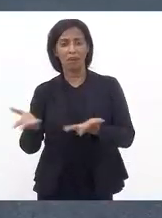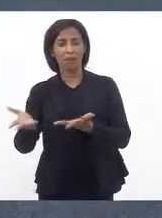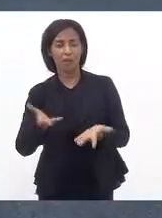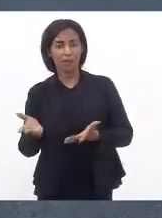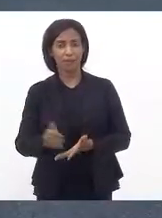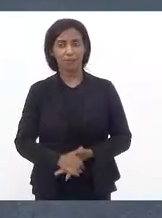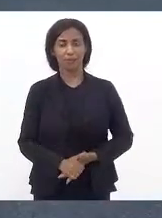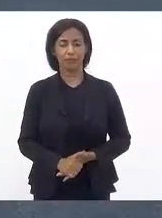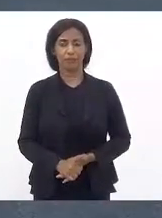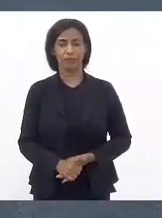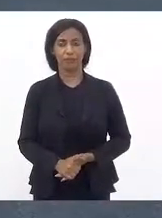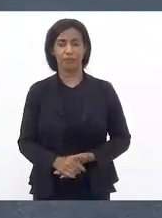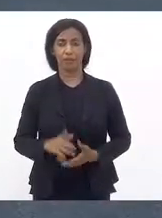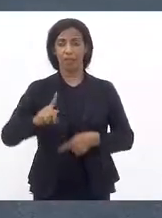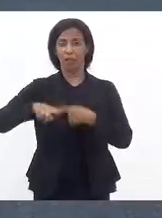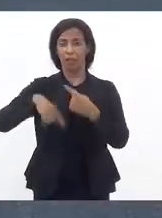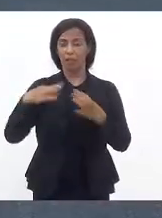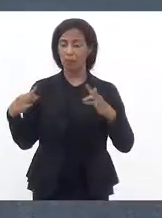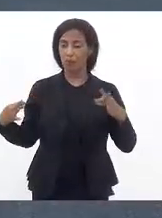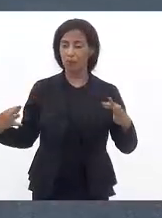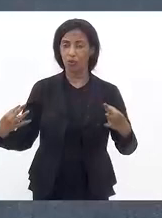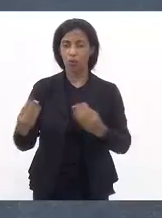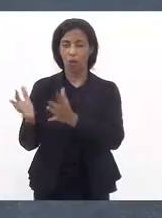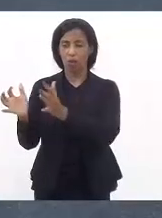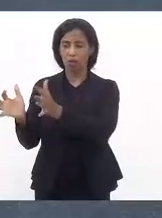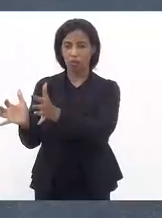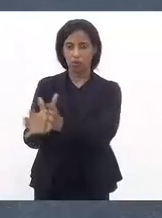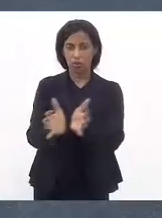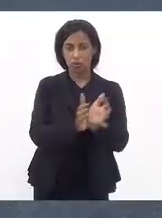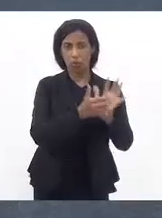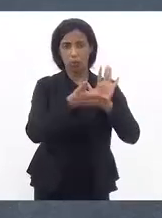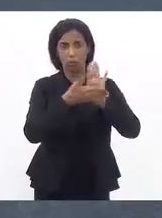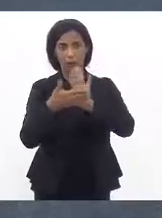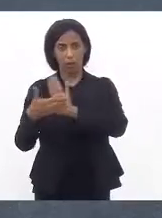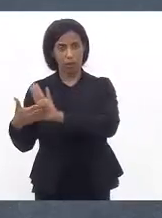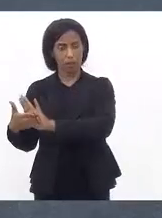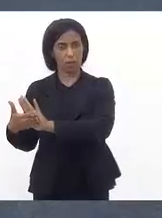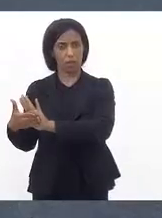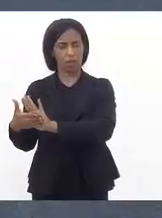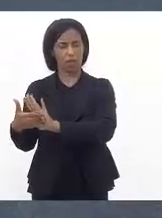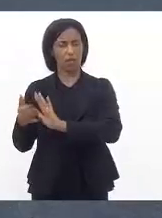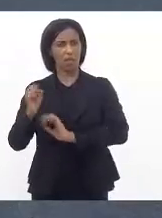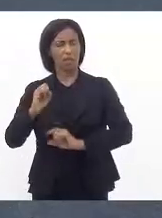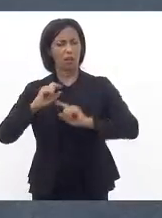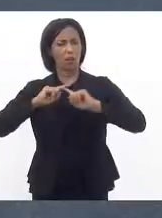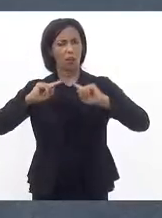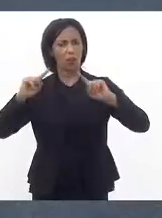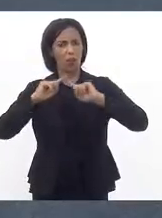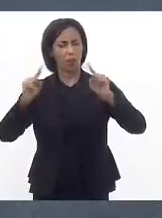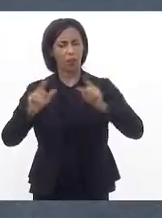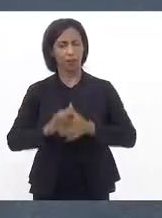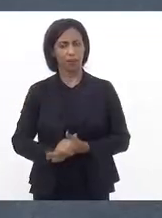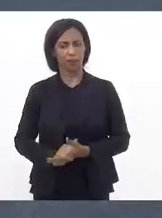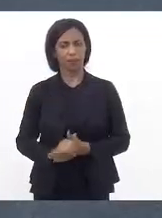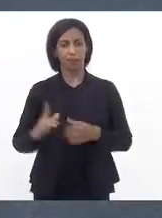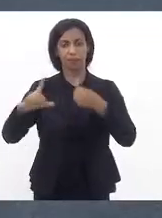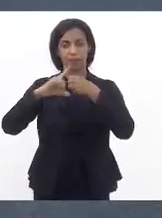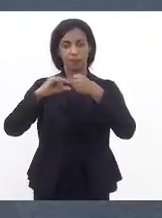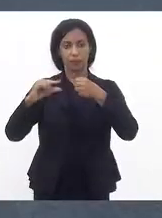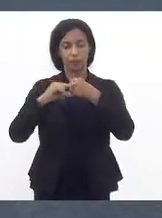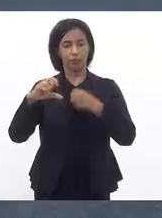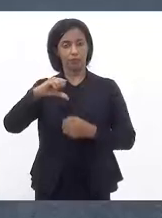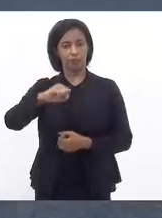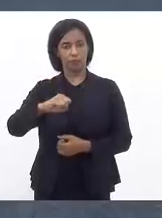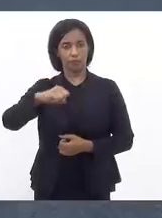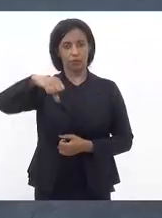né depois de todas as comissões dar eu parecer esse questionar o artigo